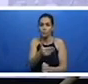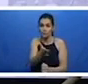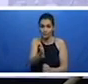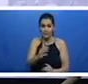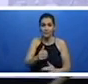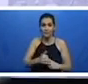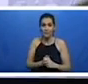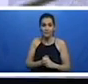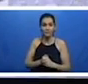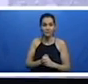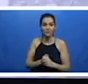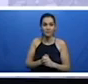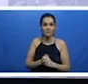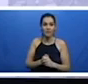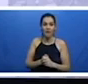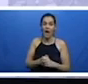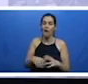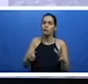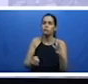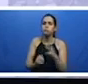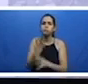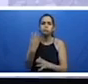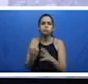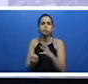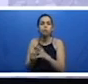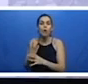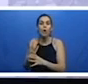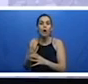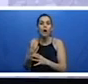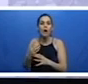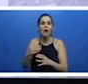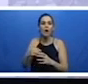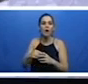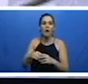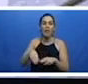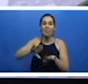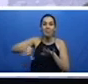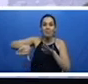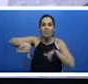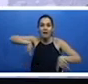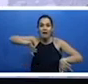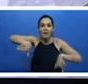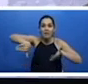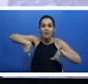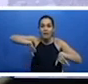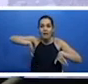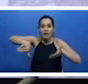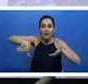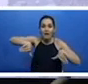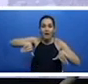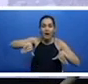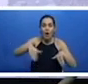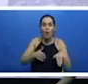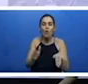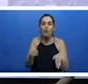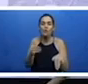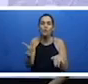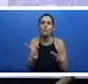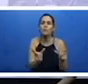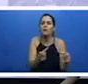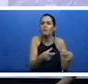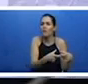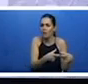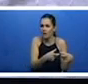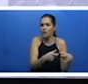Logo na sequência da evolução, surgiu as nadadeiras lobadas, que deu origem a peixes, um pequeno grupo de peixes.